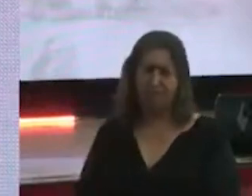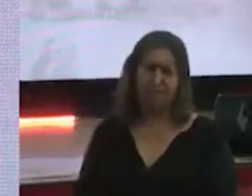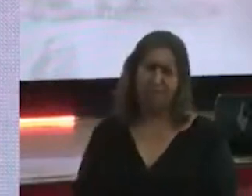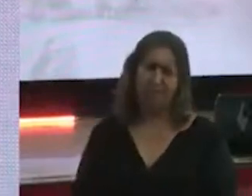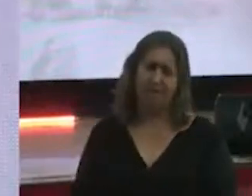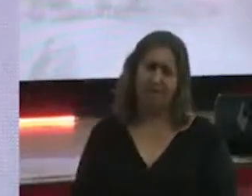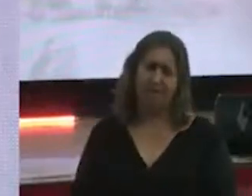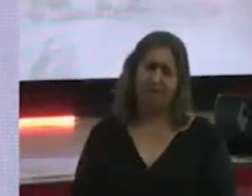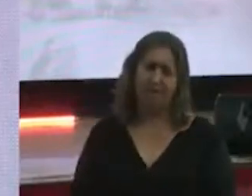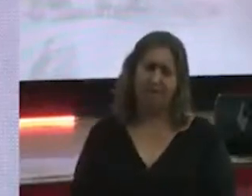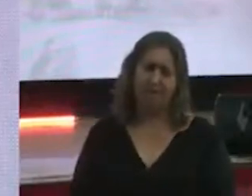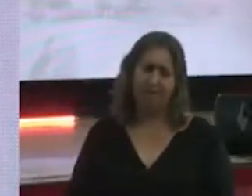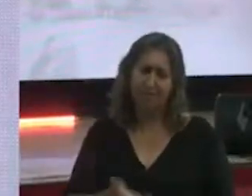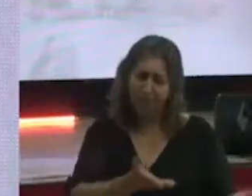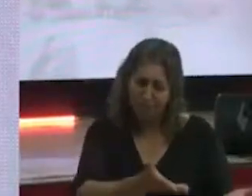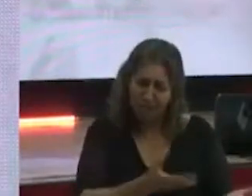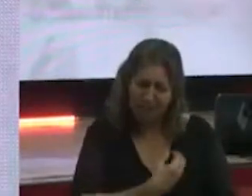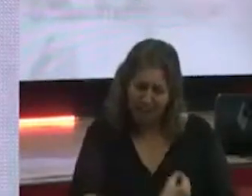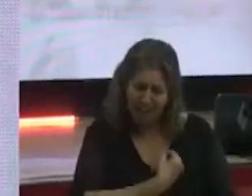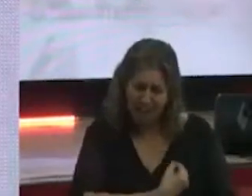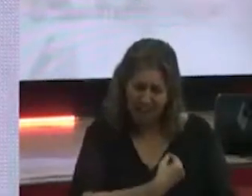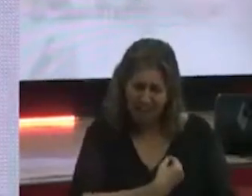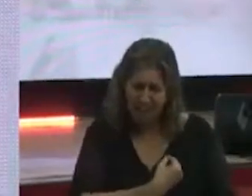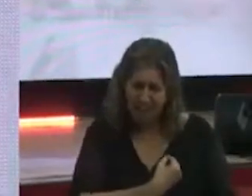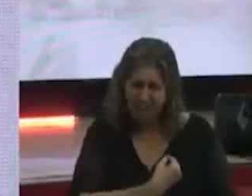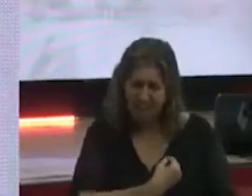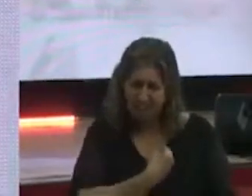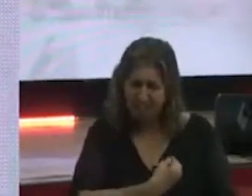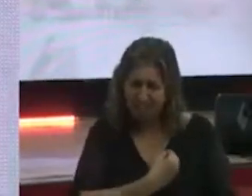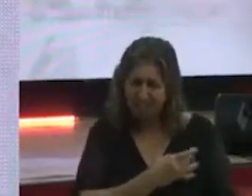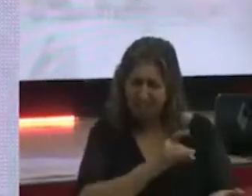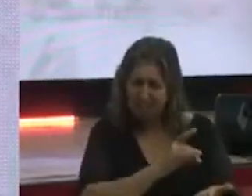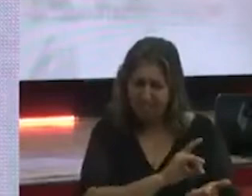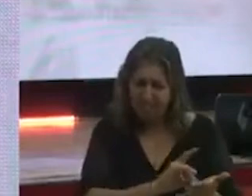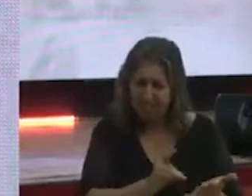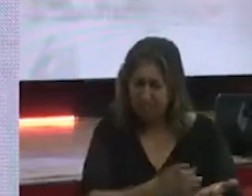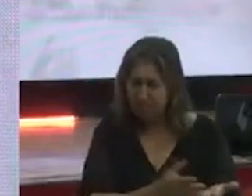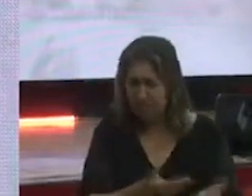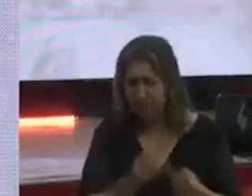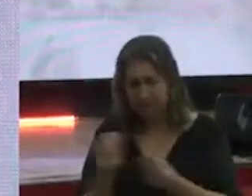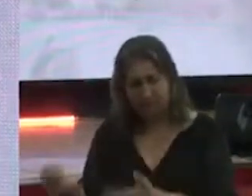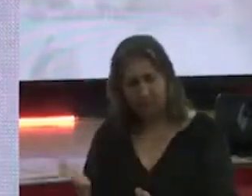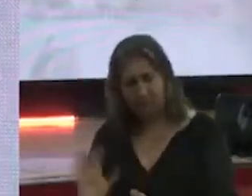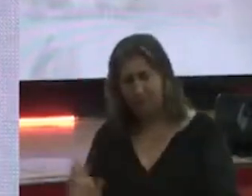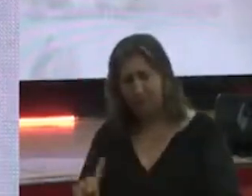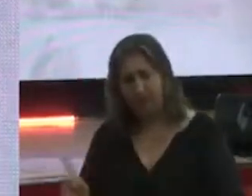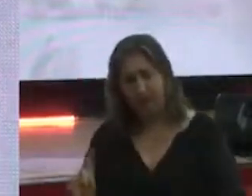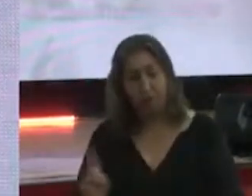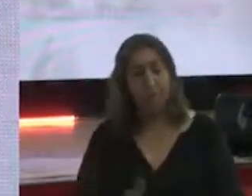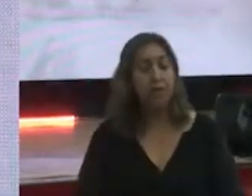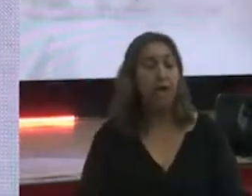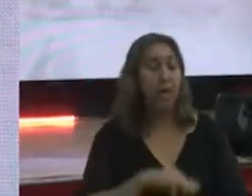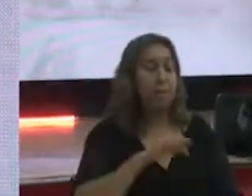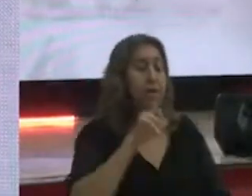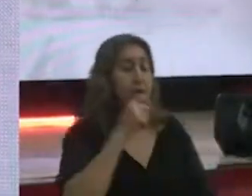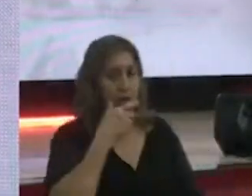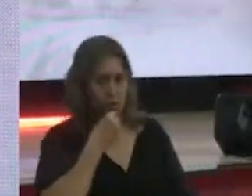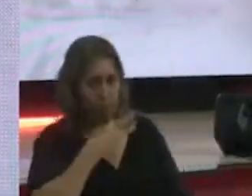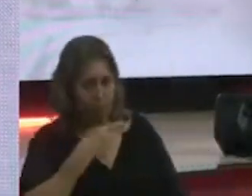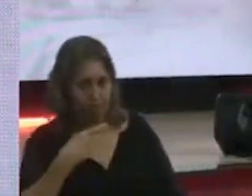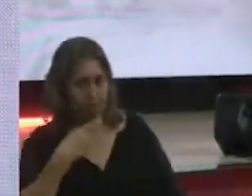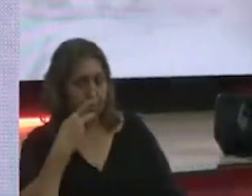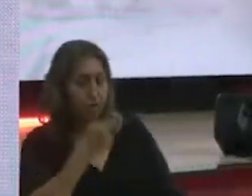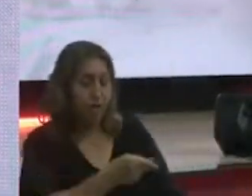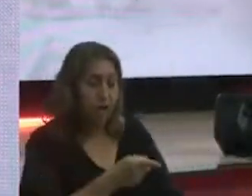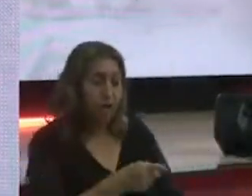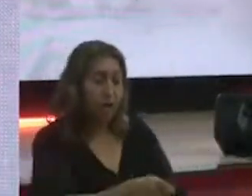vou entregar a mão do a vida do teu amigo nas tuas mãos Miller disse você está enganado ele é o